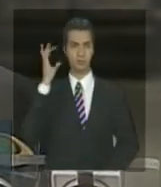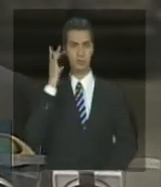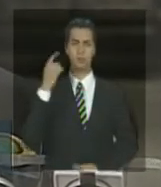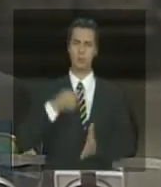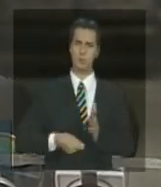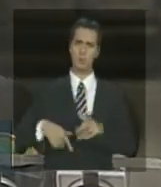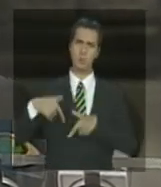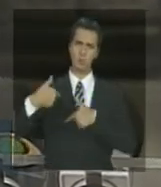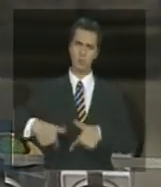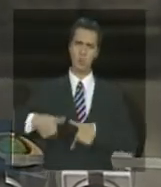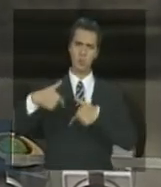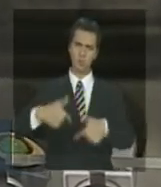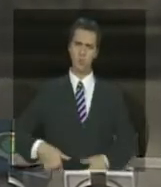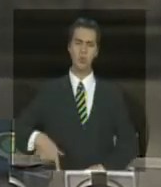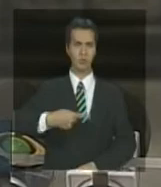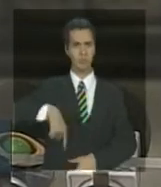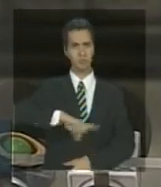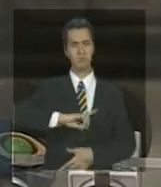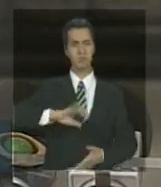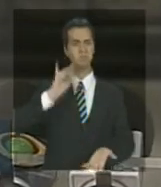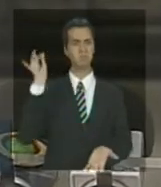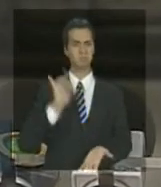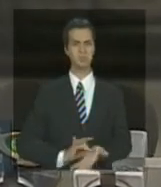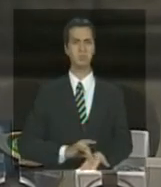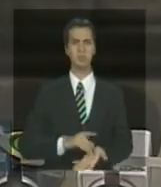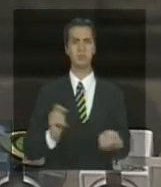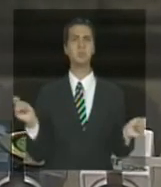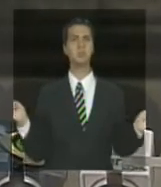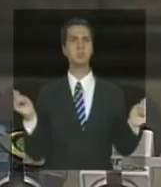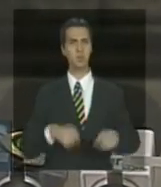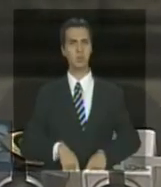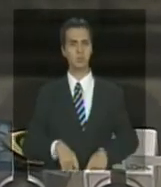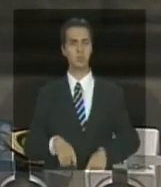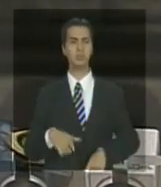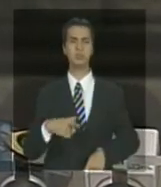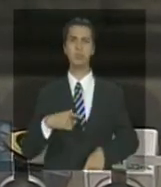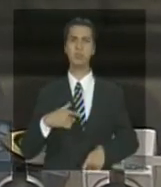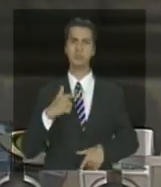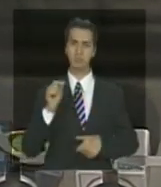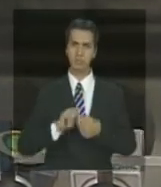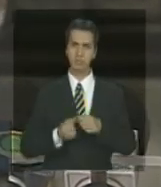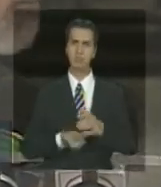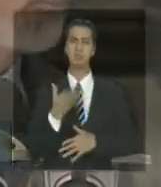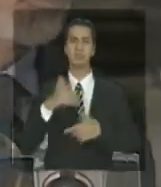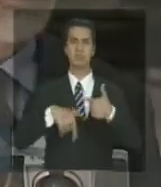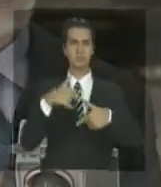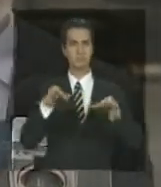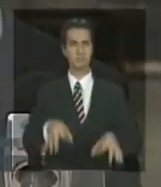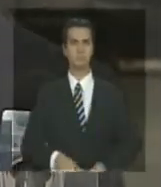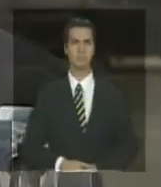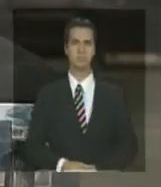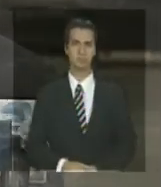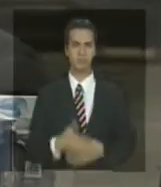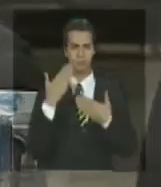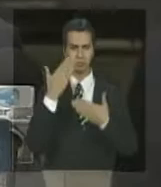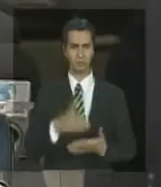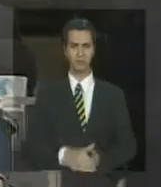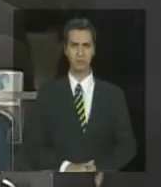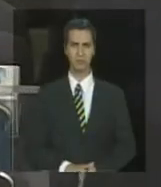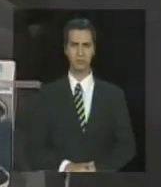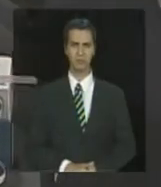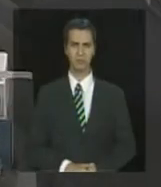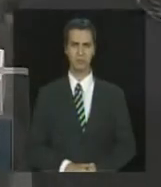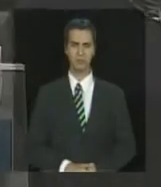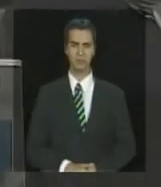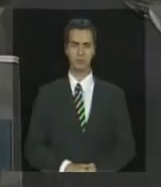Rousseff, nós estamos plenamente habilitados a atender a essa elevada expectativa. Muito obrigado. Só uma pergunta, por causa do horário. Ministra,